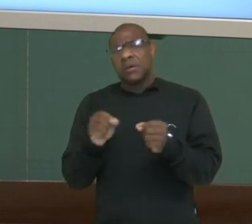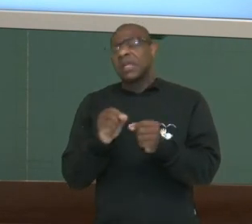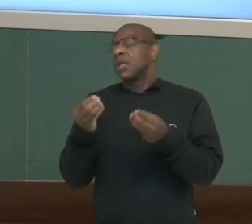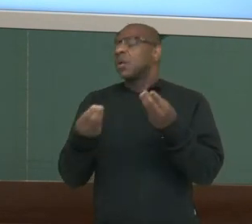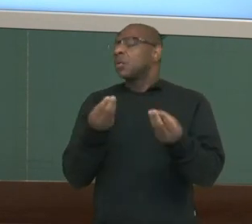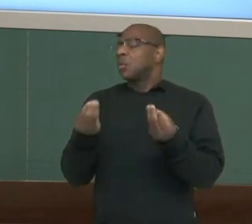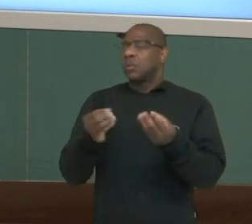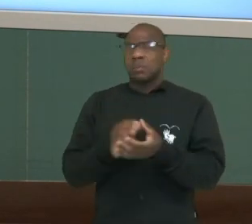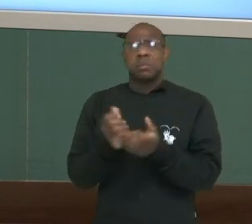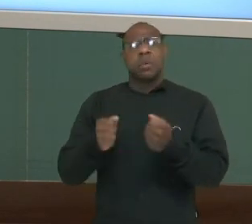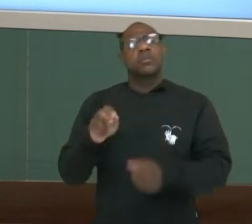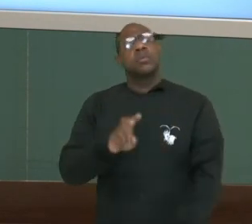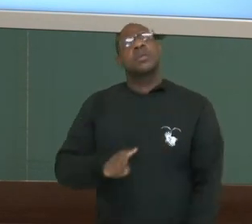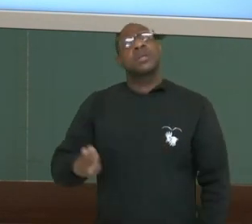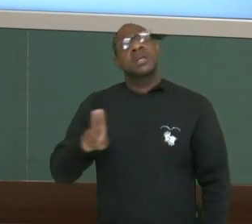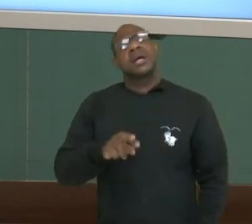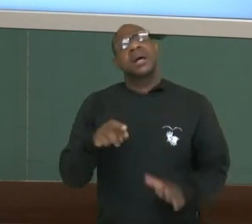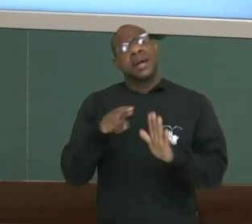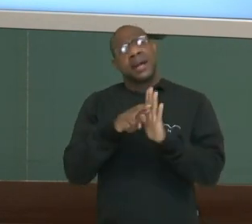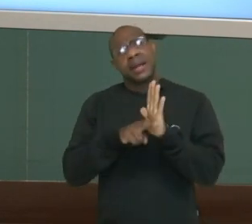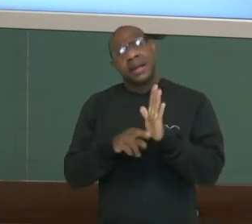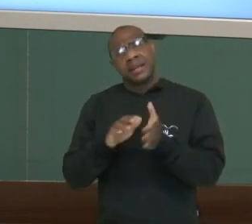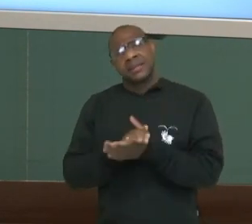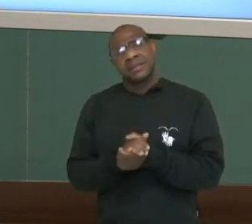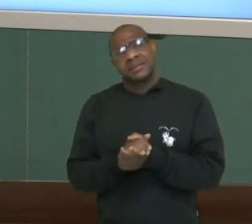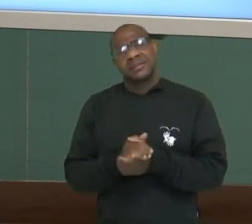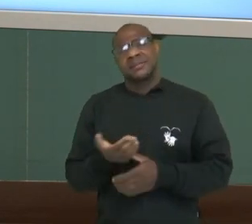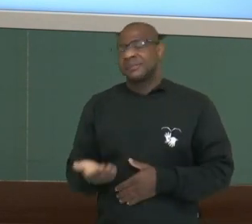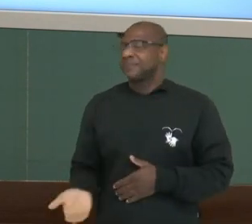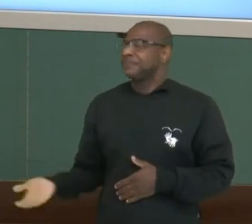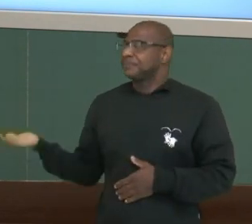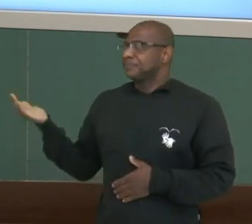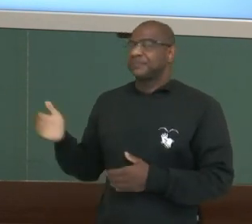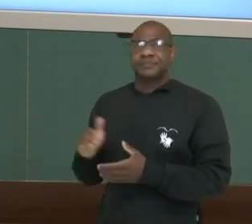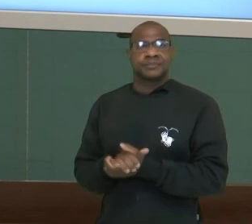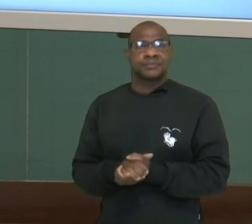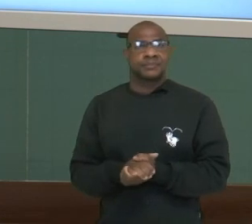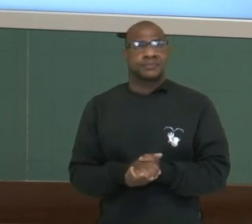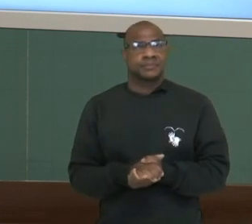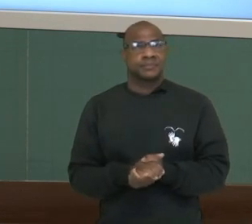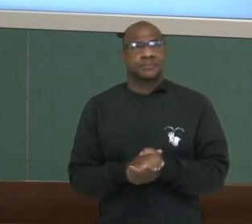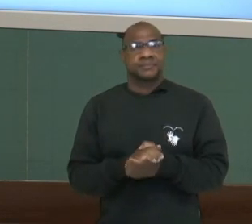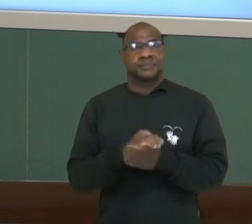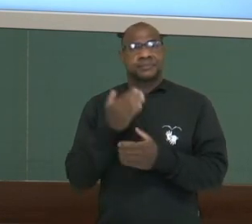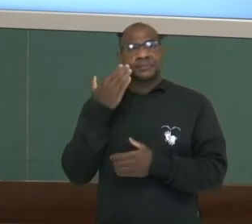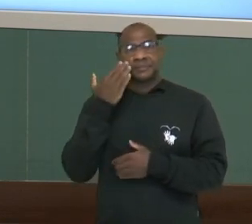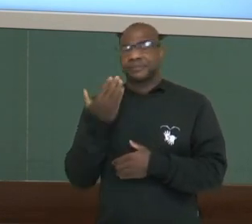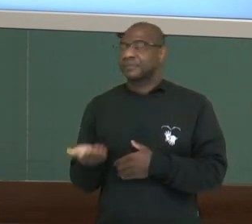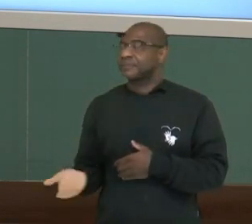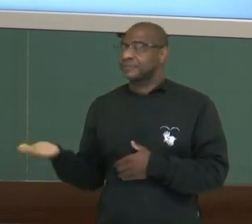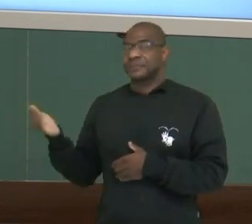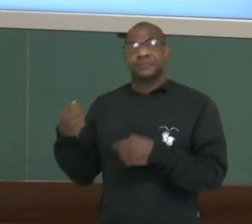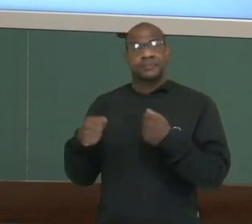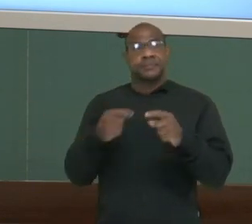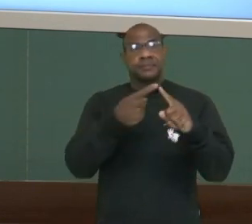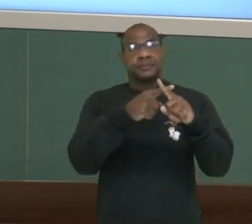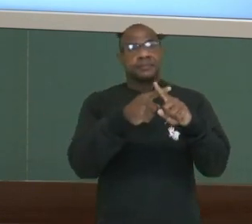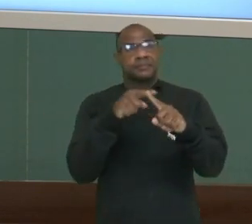fazer? Utilizar aquela regrinha. O coeficiente angular de uma multiplicado pelo do outro tem que dar menos